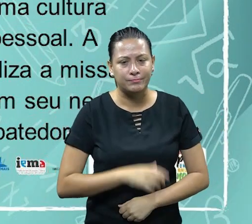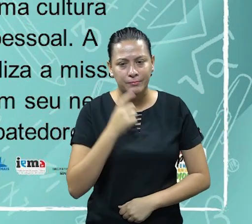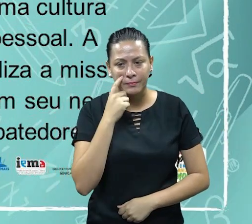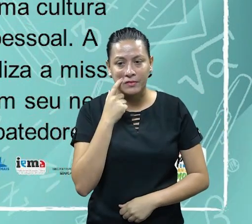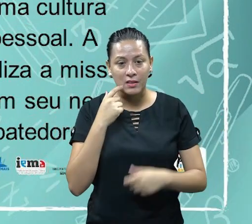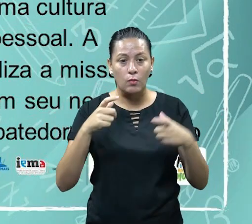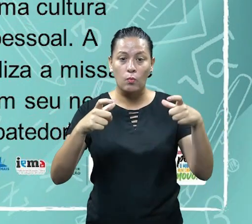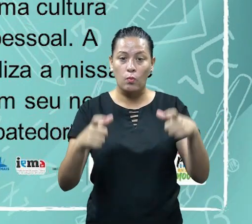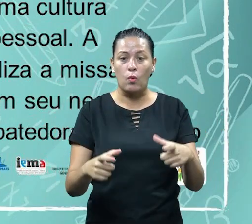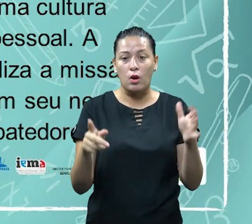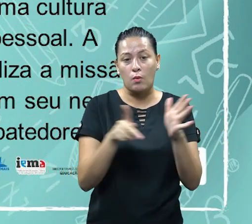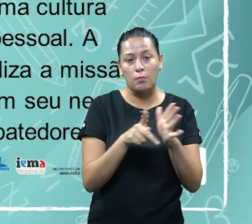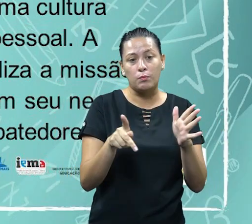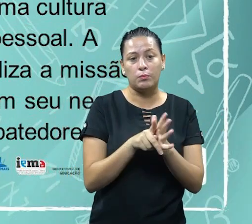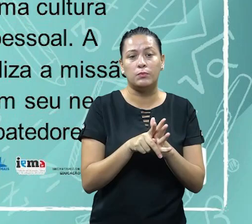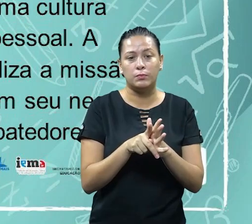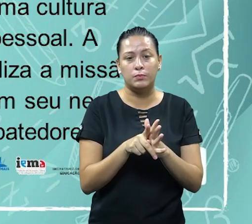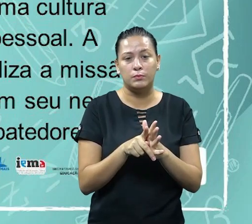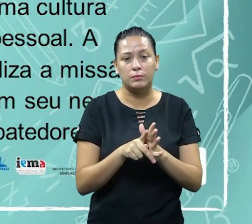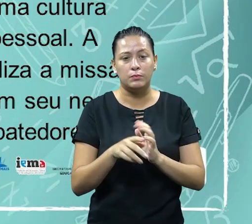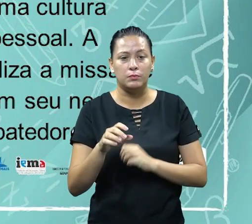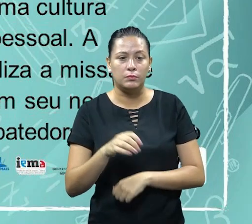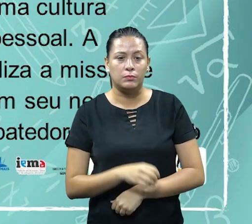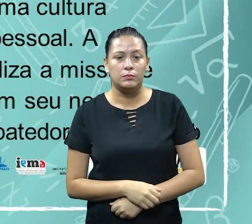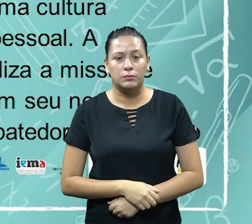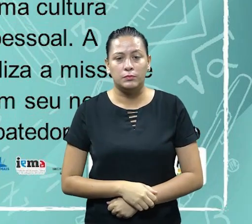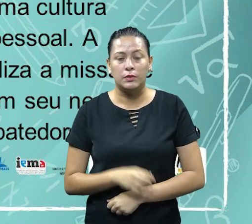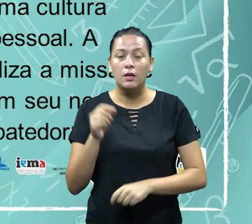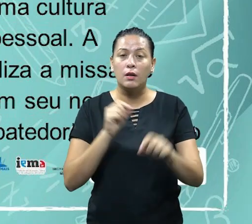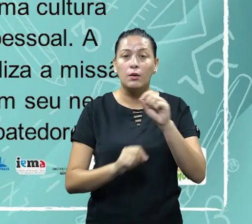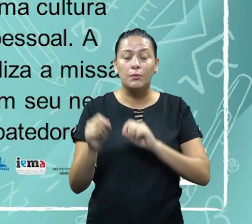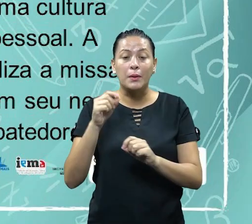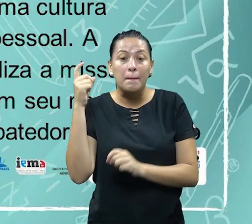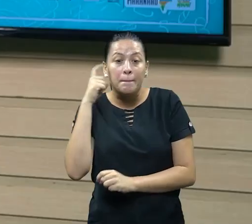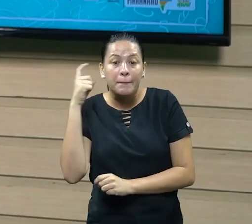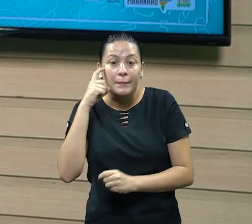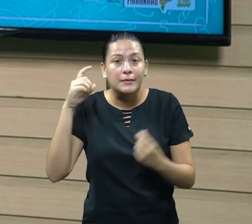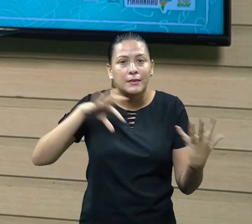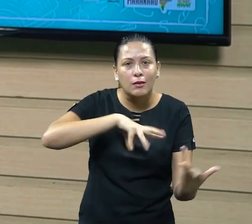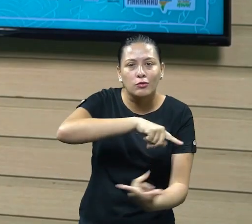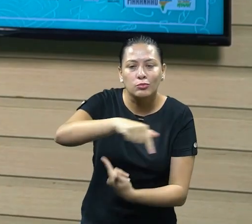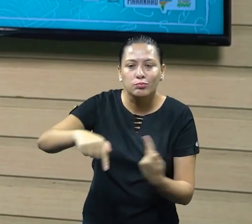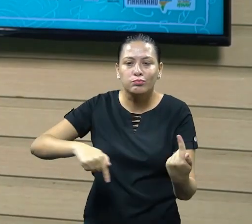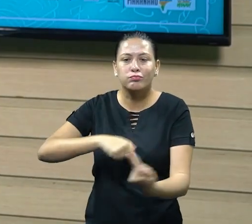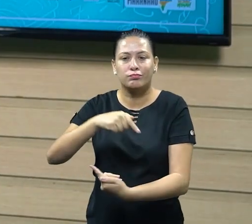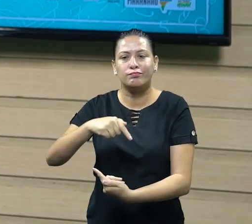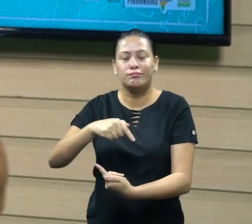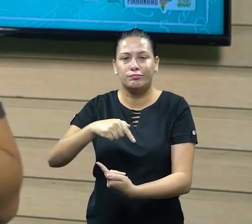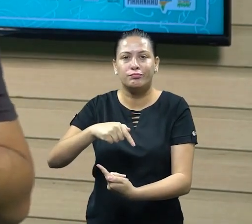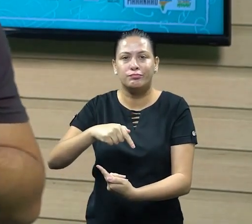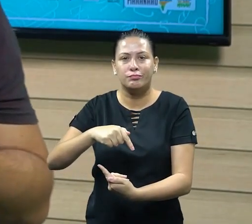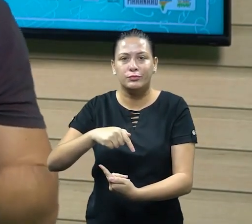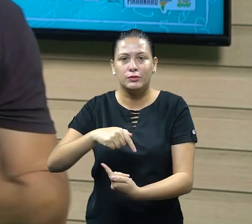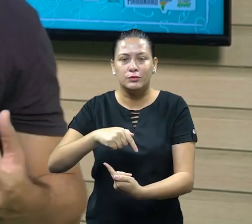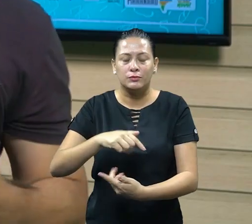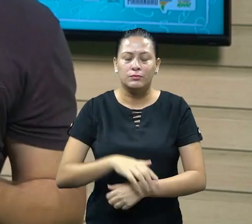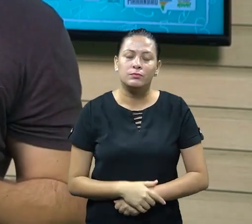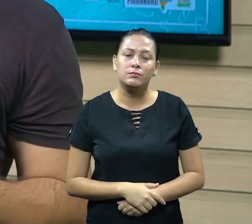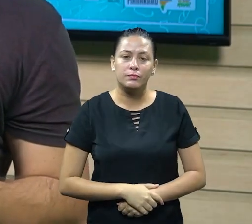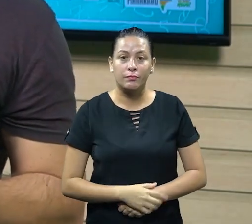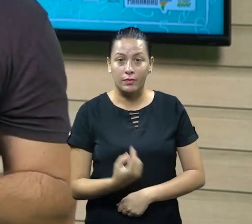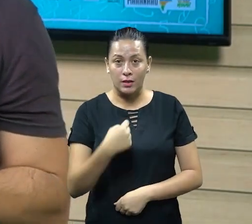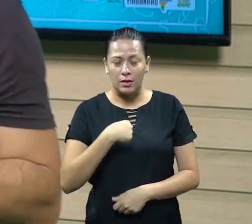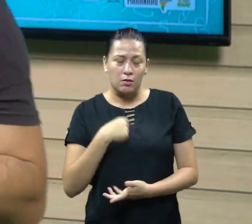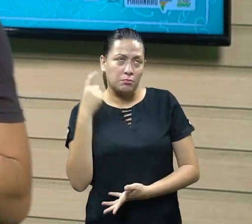refrão é pensar globalmente e agir localmente. Então eu posso comparar a minha empresa, em São Luís do Maranhão, um exemplo, onde eu estou